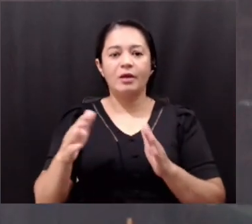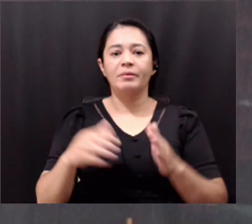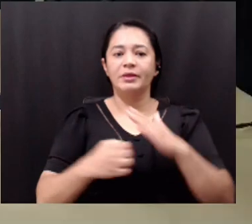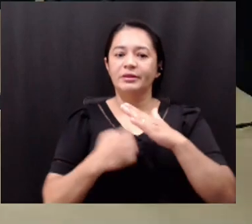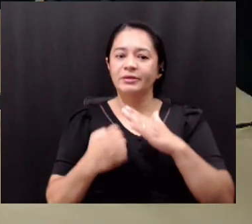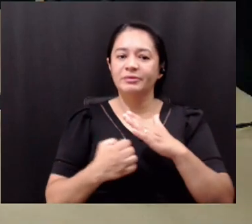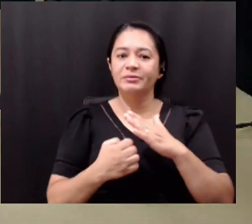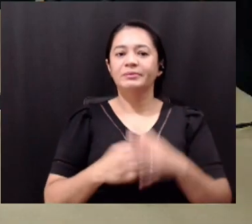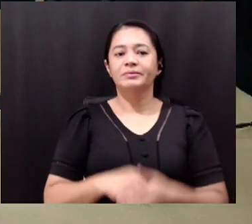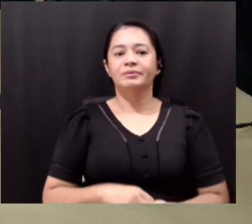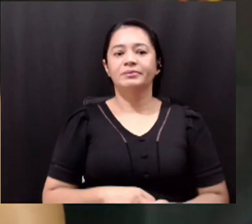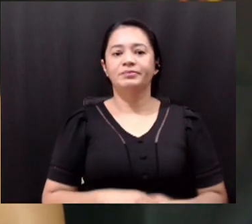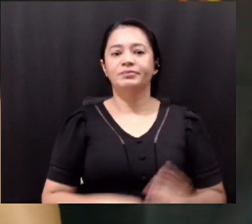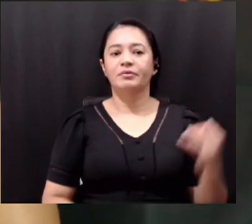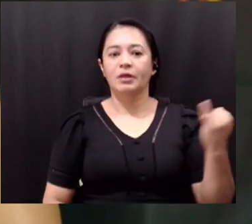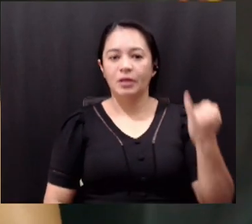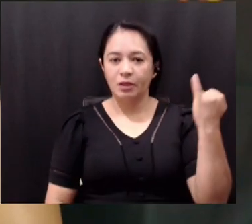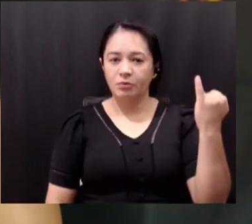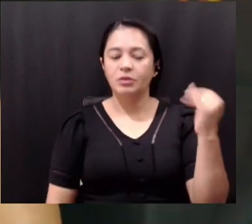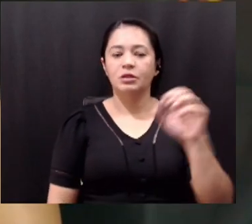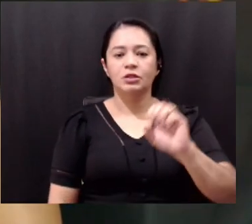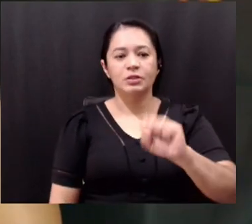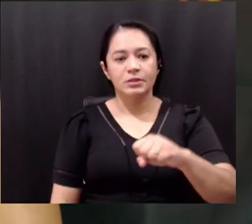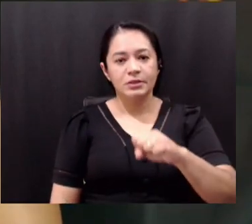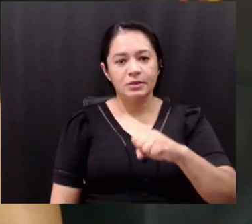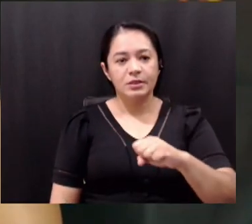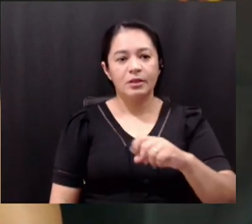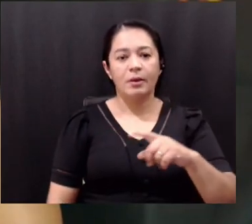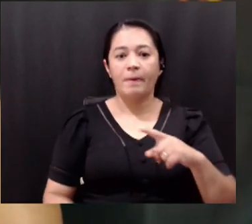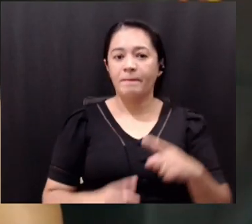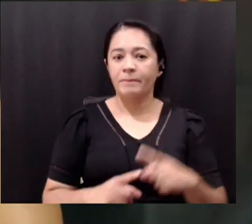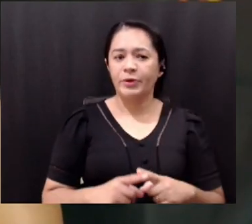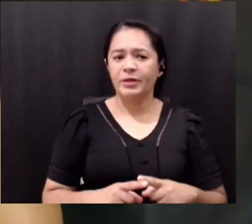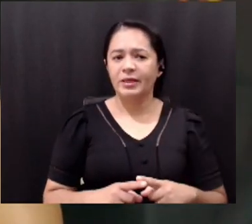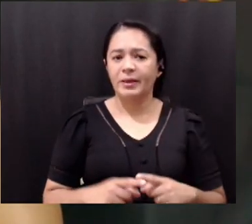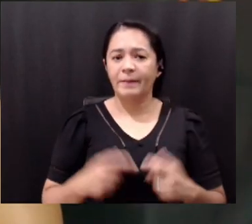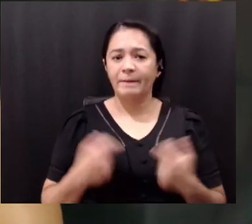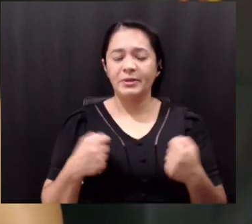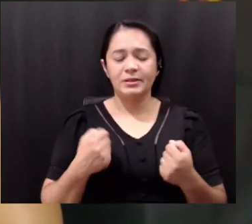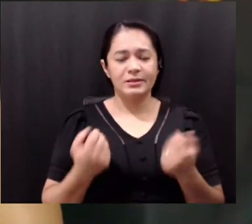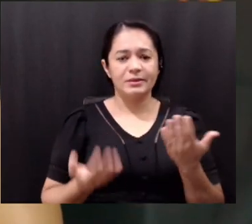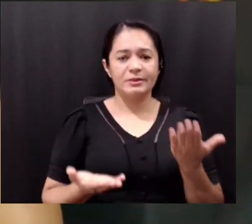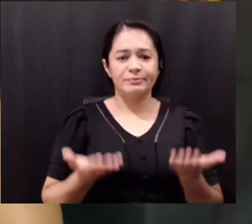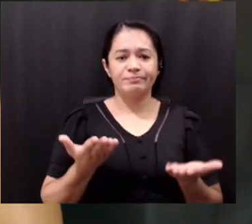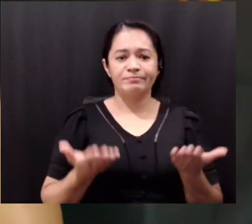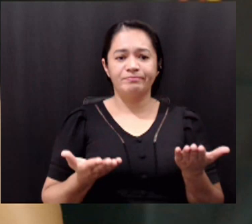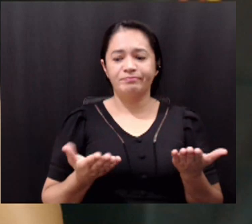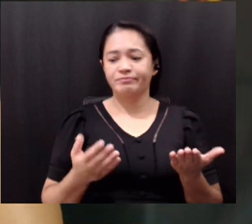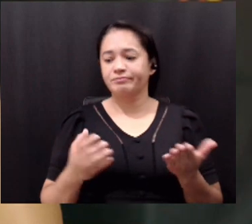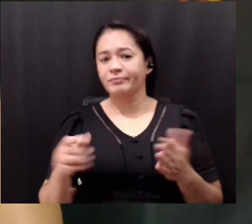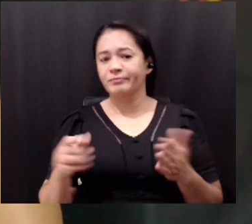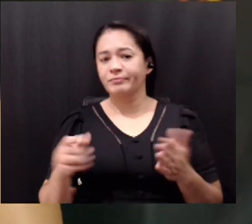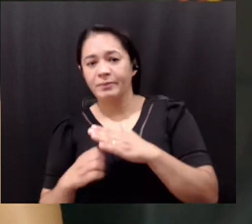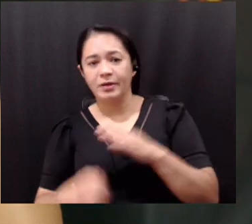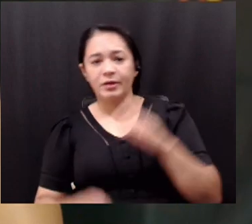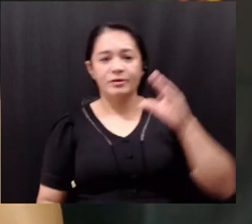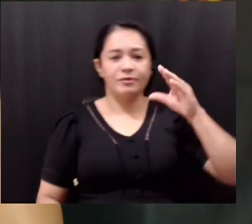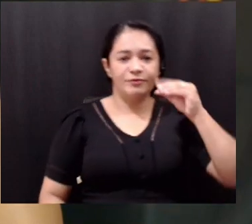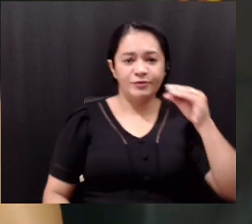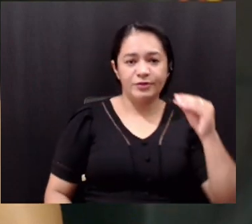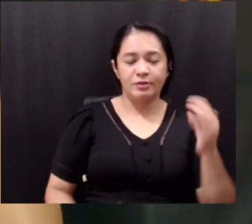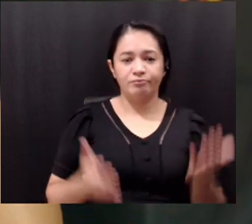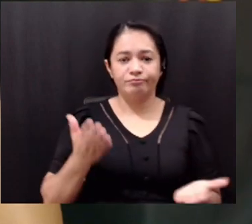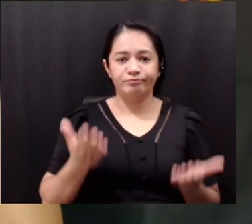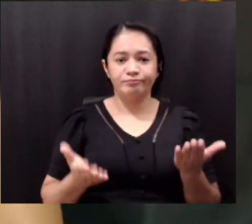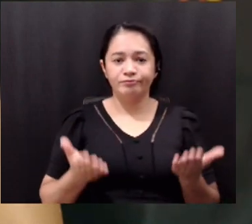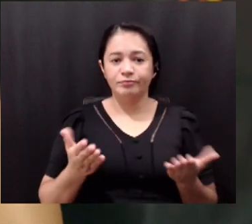importante a gente salientar, né, que precisa haver, na verdade, um equilíbrio entre as partes, né, doutoras? Porque a